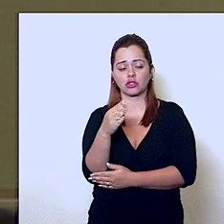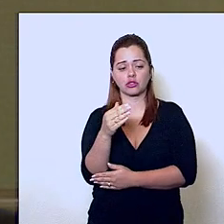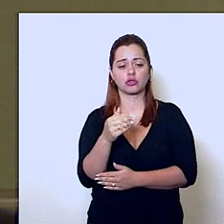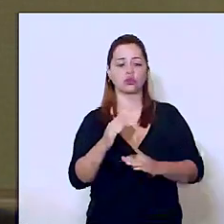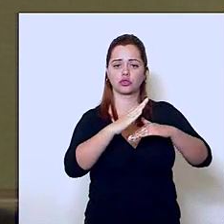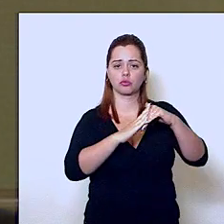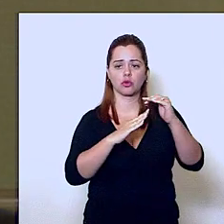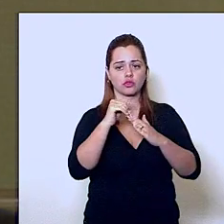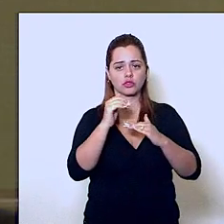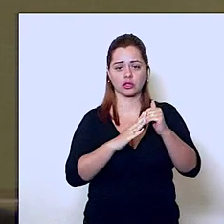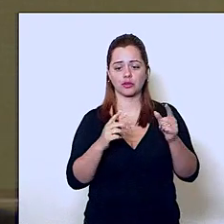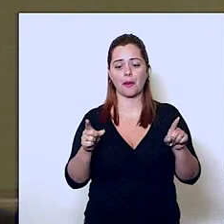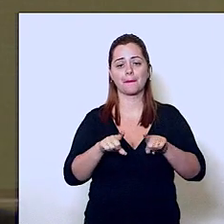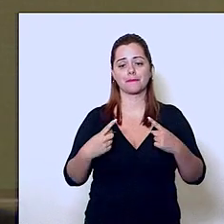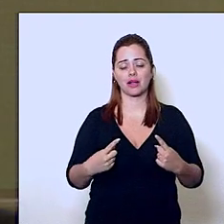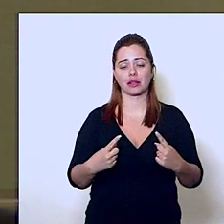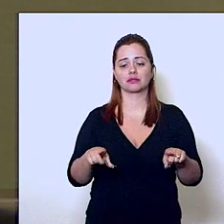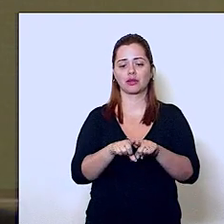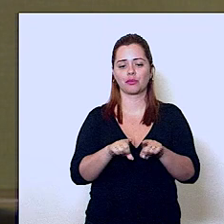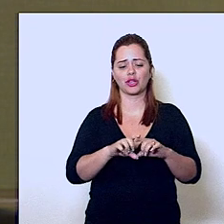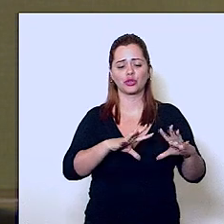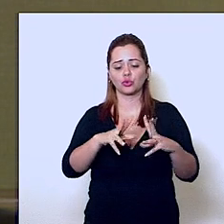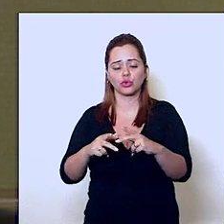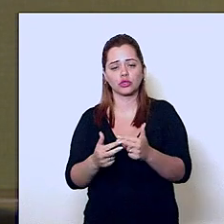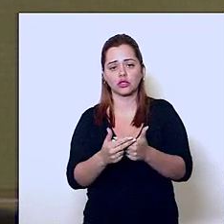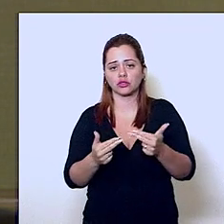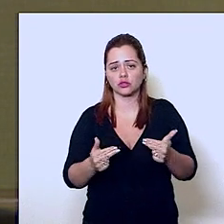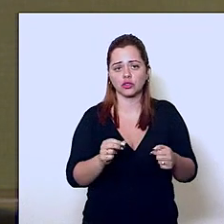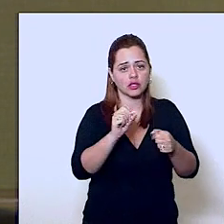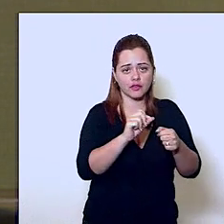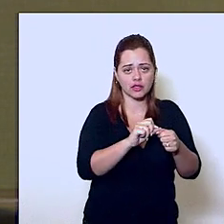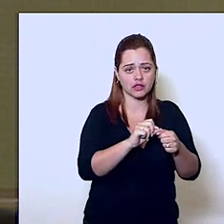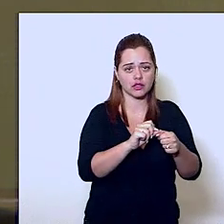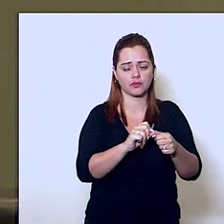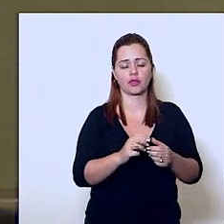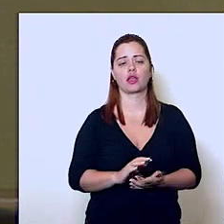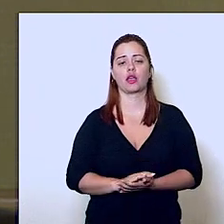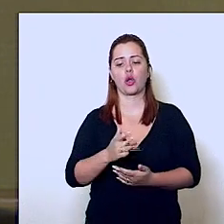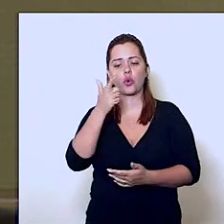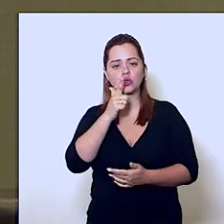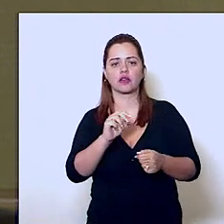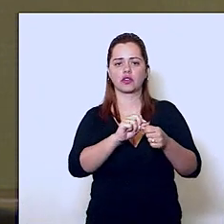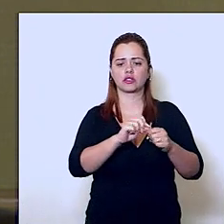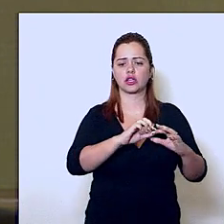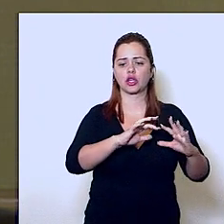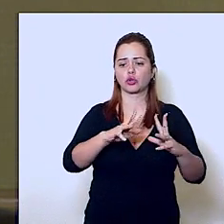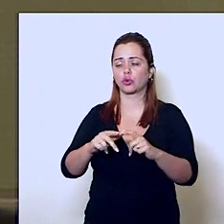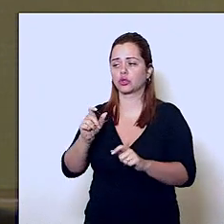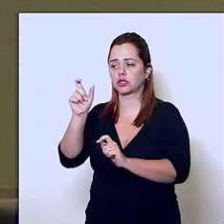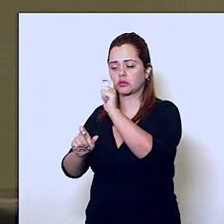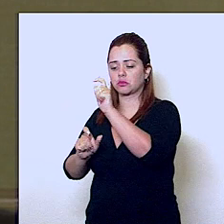gestos e nos costumes. Ele conseguia fazer com que os interlocutores se sentissem no nível dele, num gesto